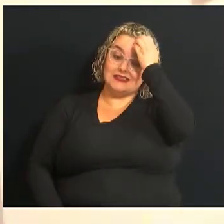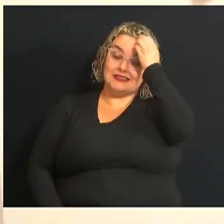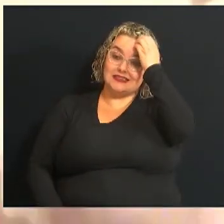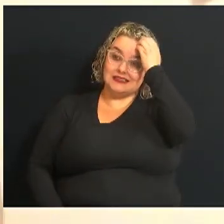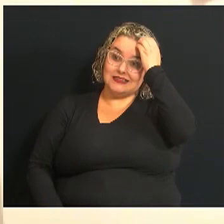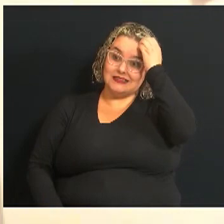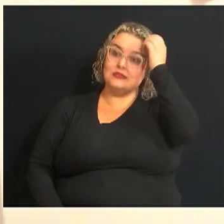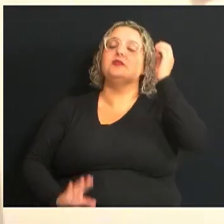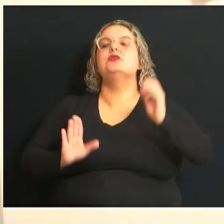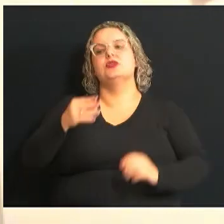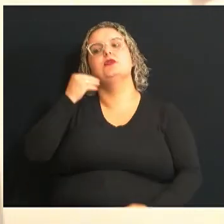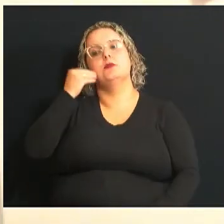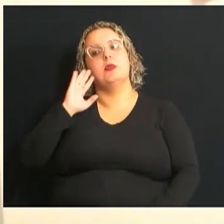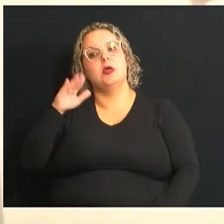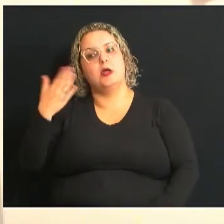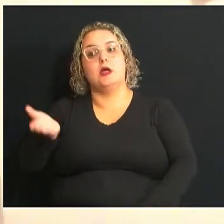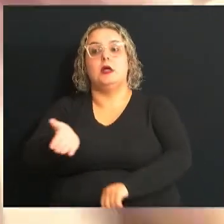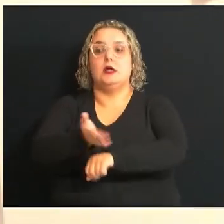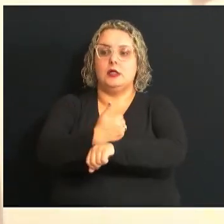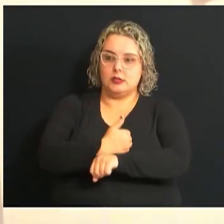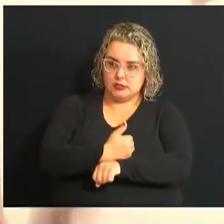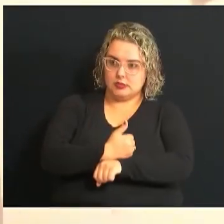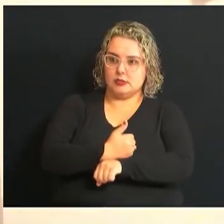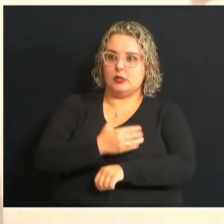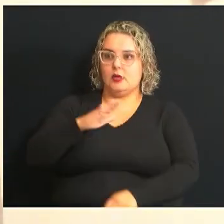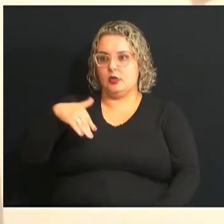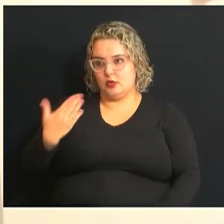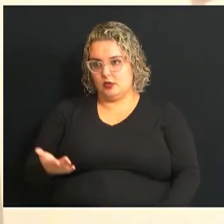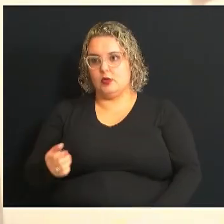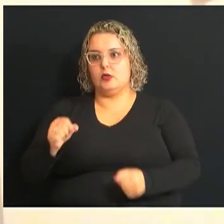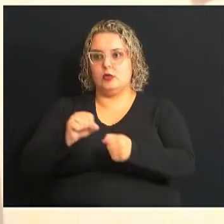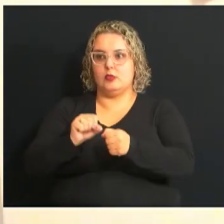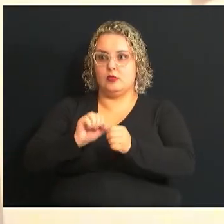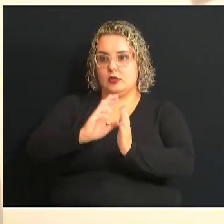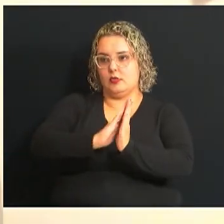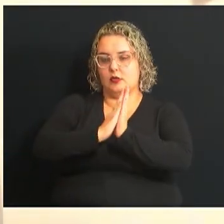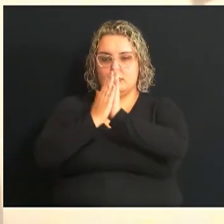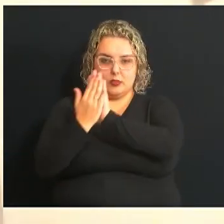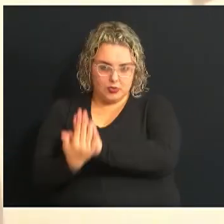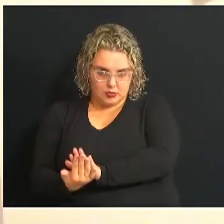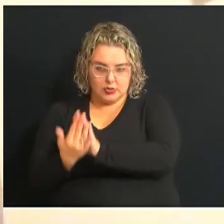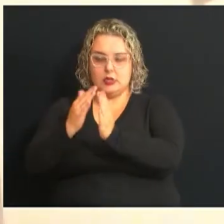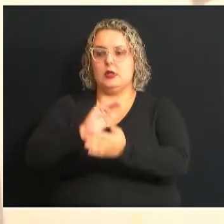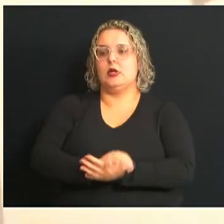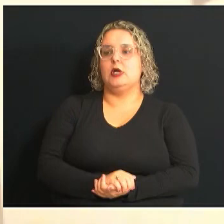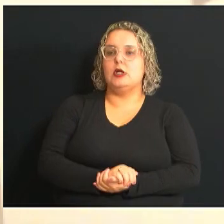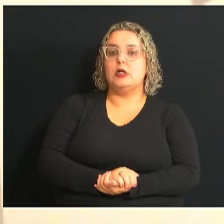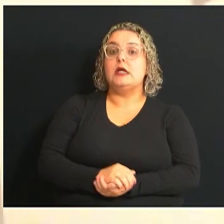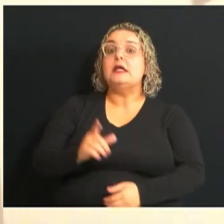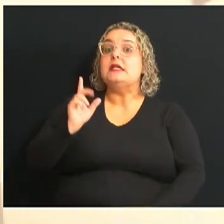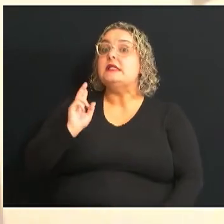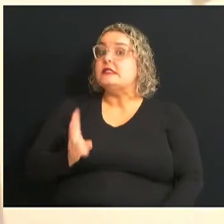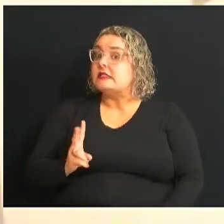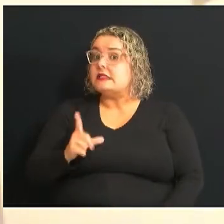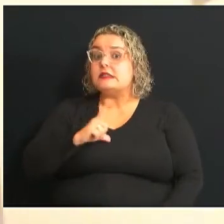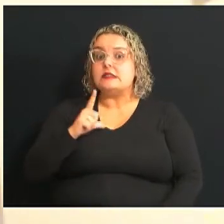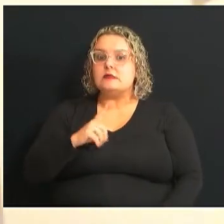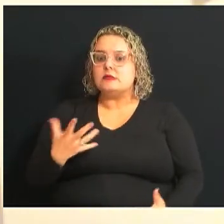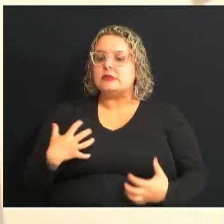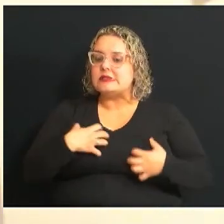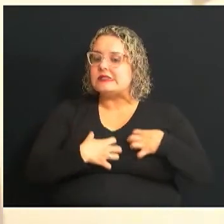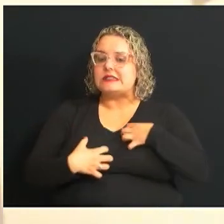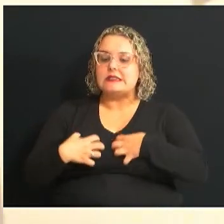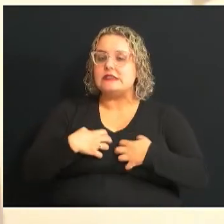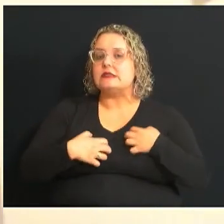no exterior antes, né, quando eu tinha feito intercâmbio e tal, e eu sempre tive essa inquietação de querer buscar